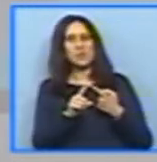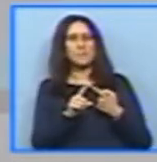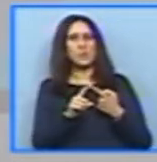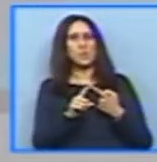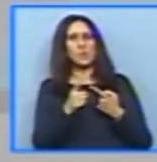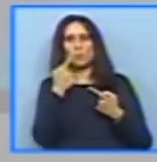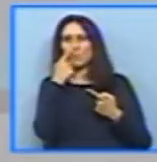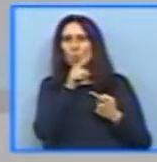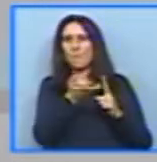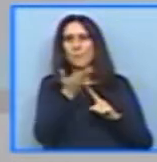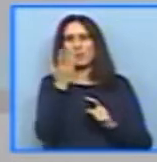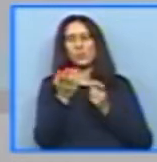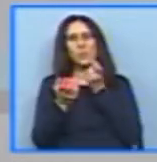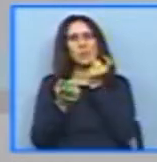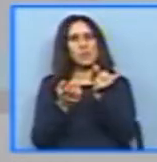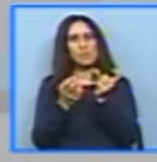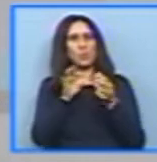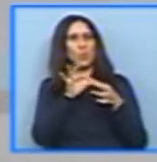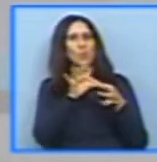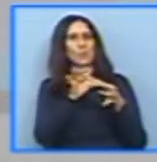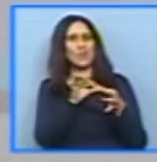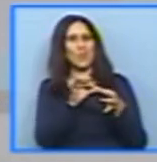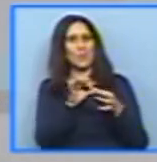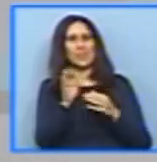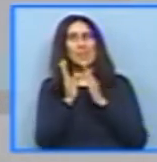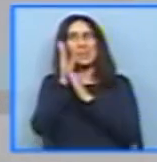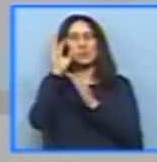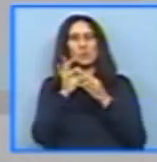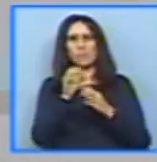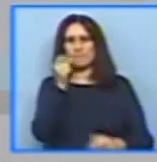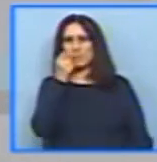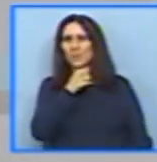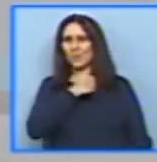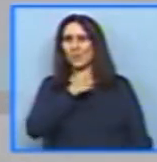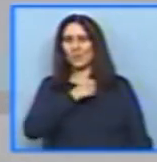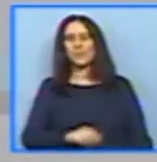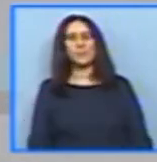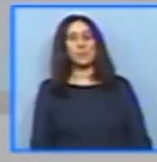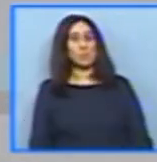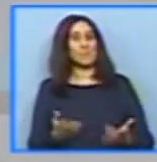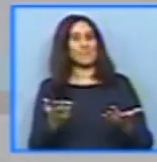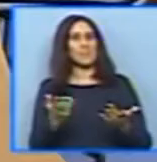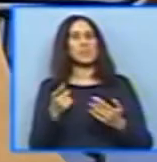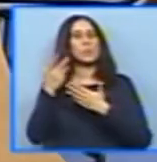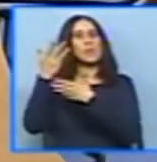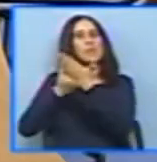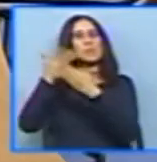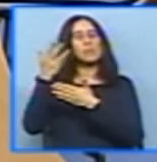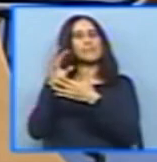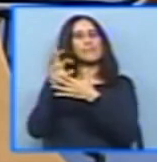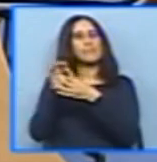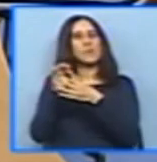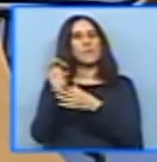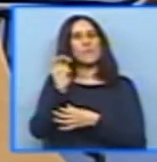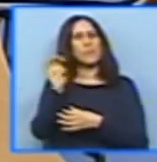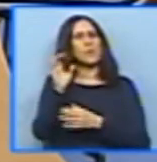mais o termo de comunhão. Sim, é um Deus de comunhão. Estou de acordo. Não é? Porque a revelação tem mais a ver com uma forma, não é